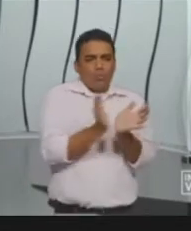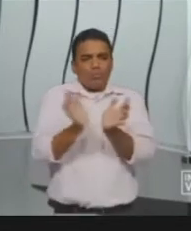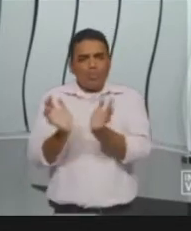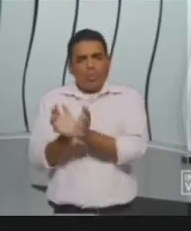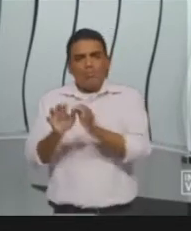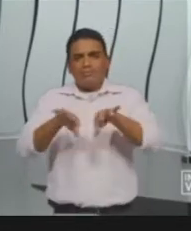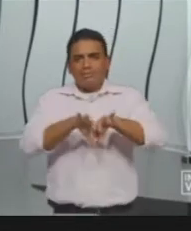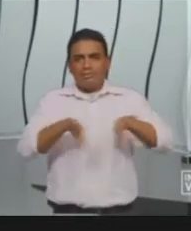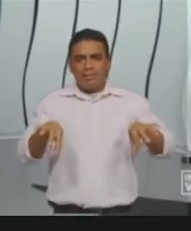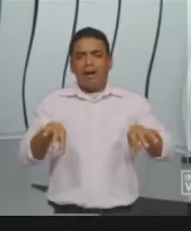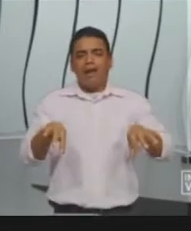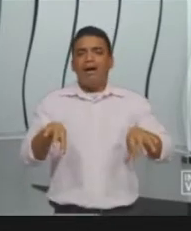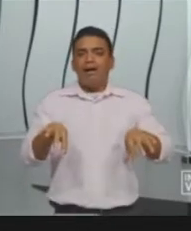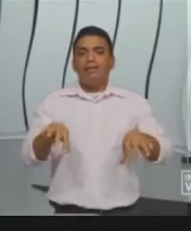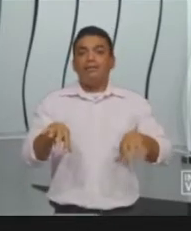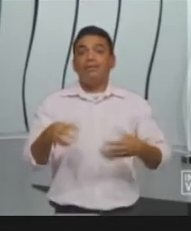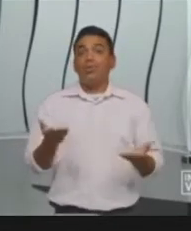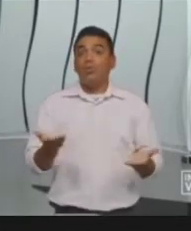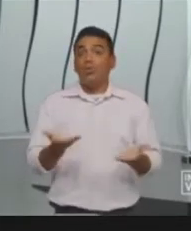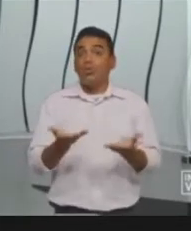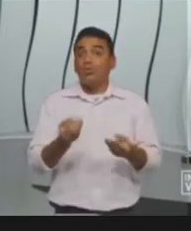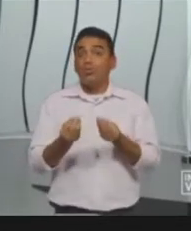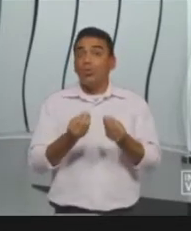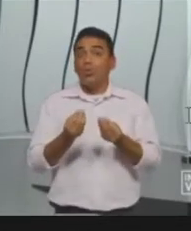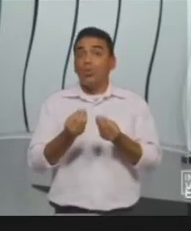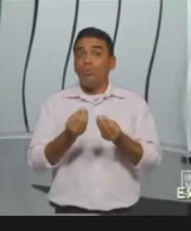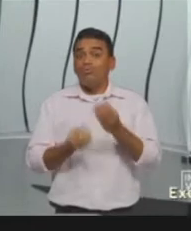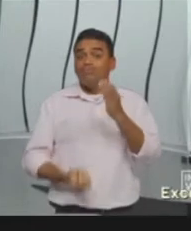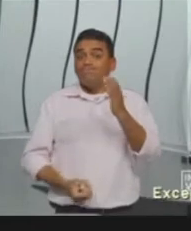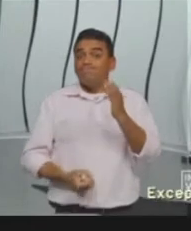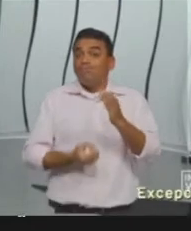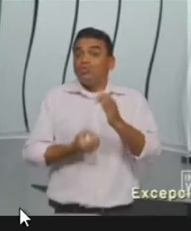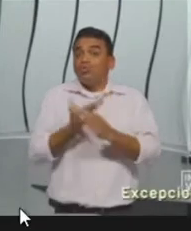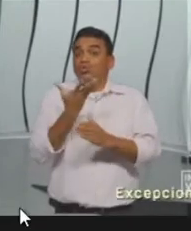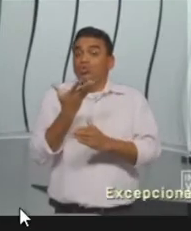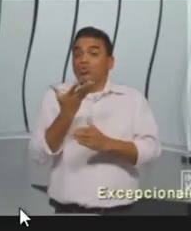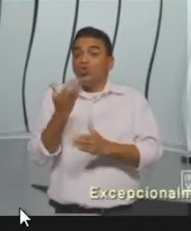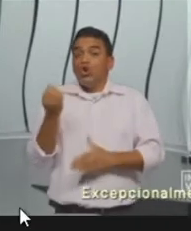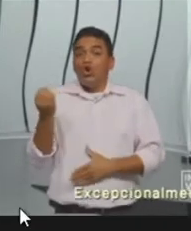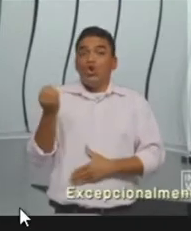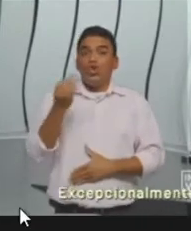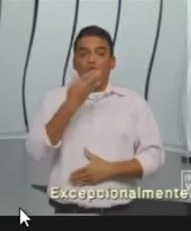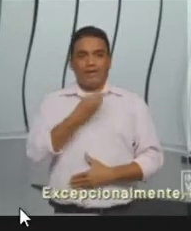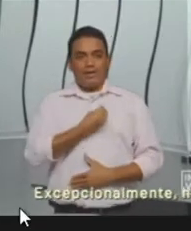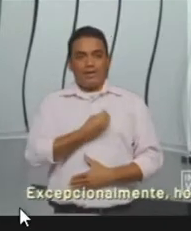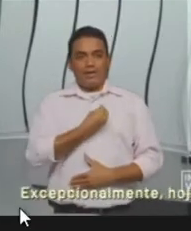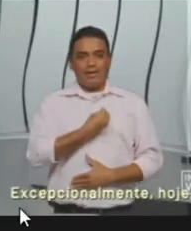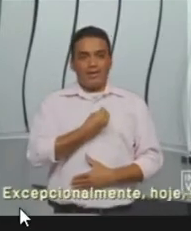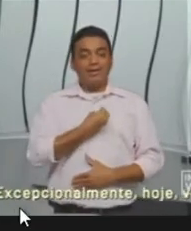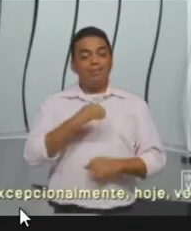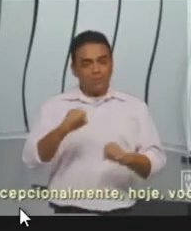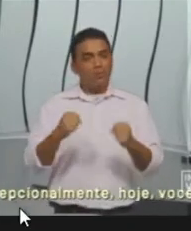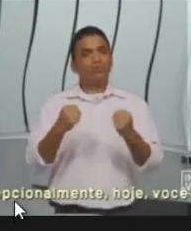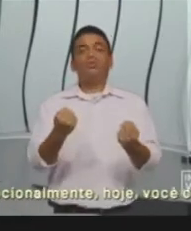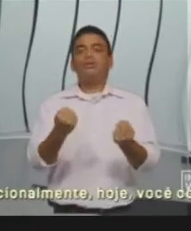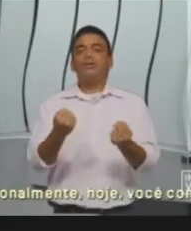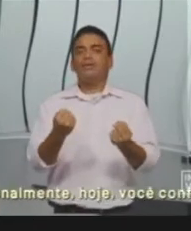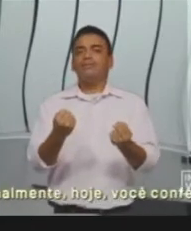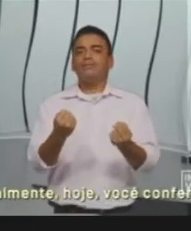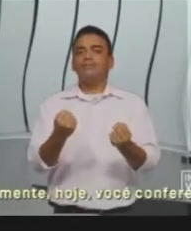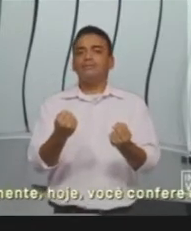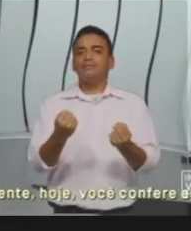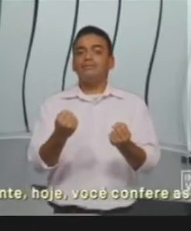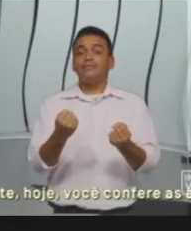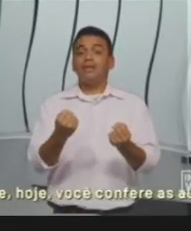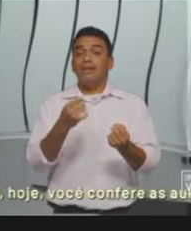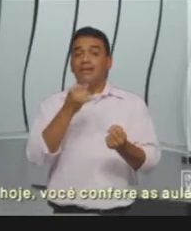hoje, então, destaque aí para modos de reprodução e modos de sustentação. Só pensando aqui que quando eu falo em sustentação, estou